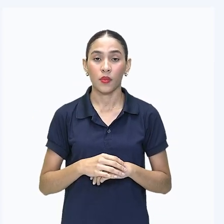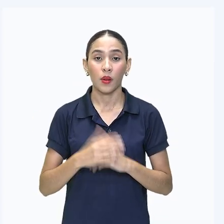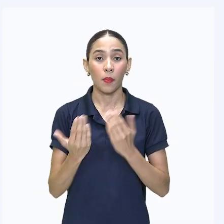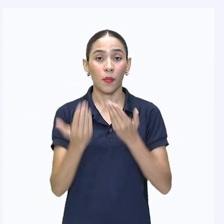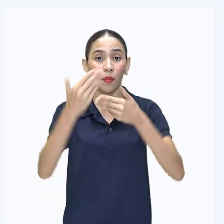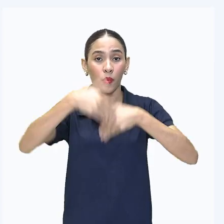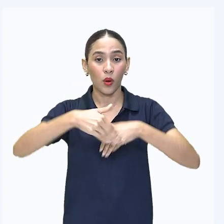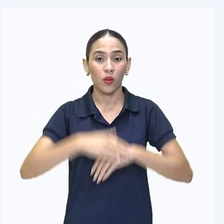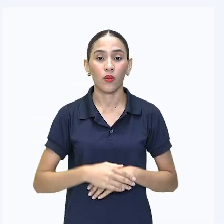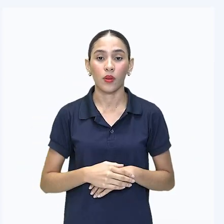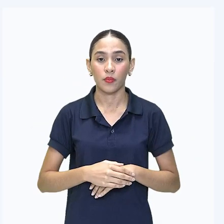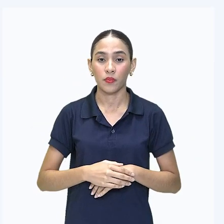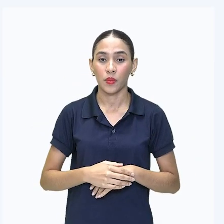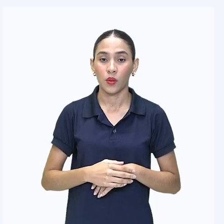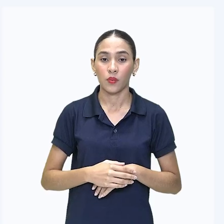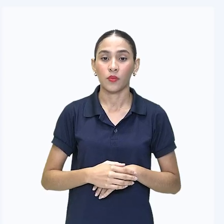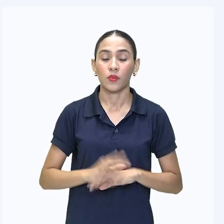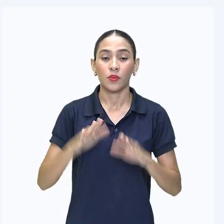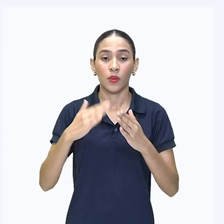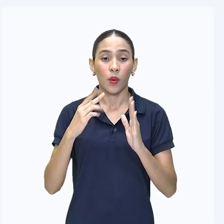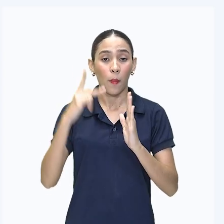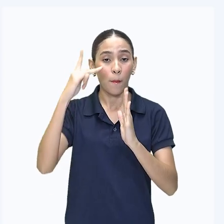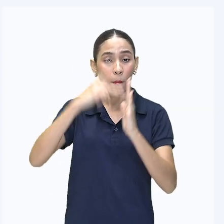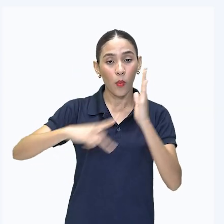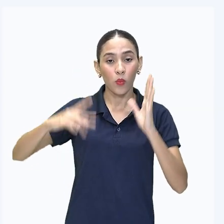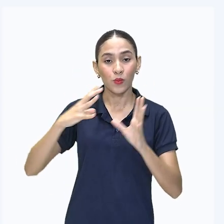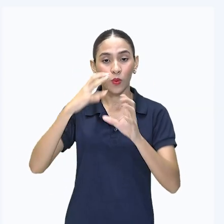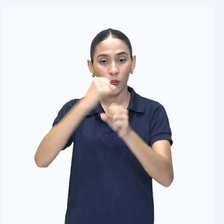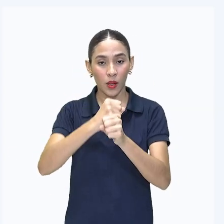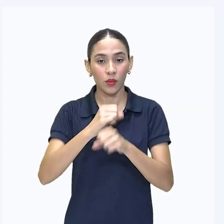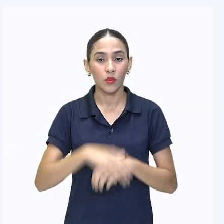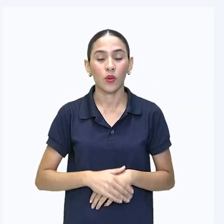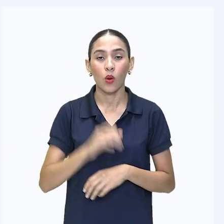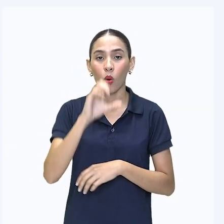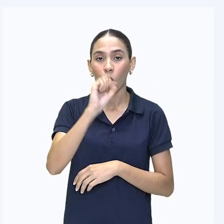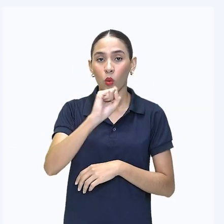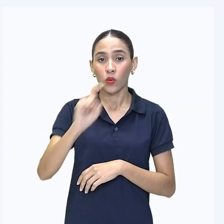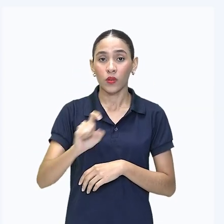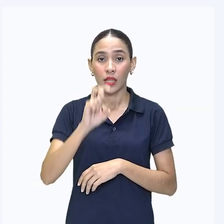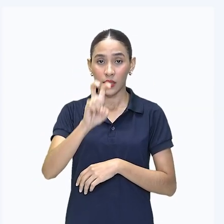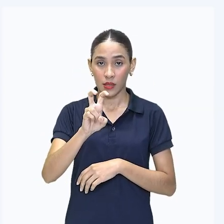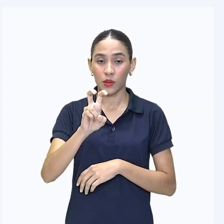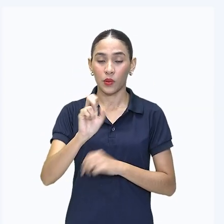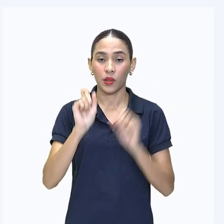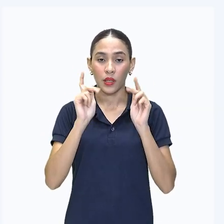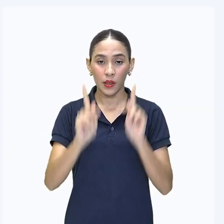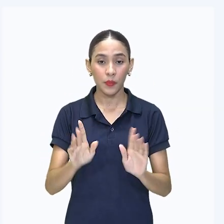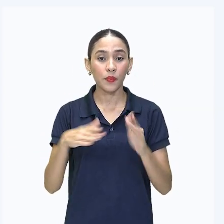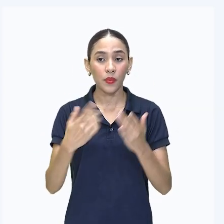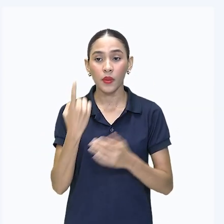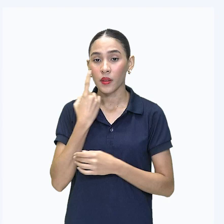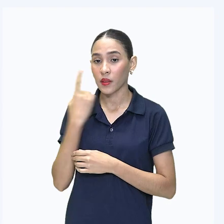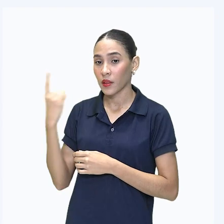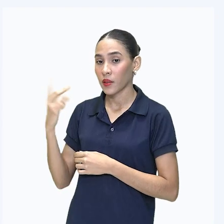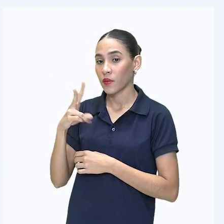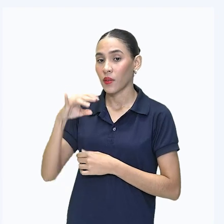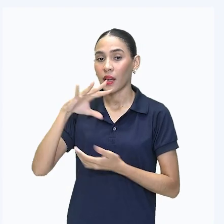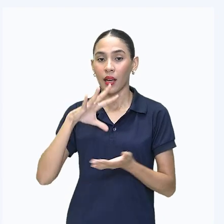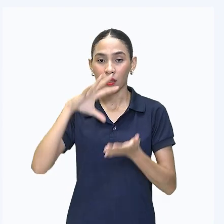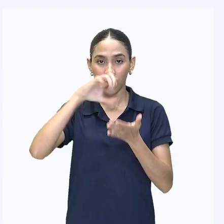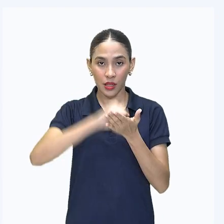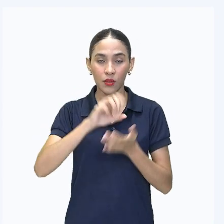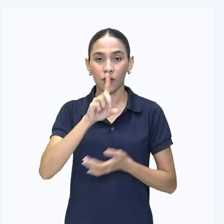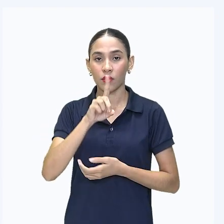fez a autoavaliação com meio ponto. A nota foi 8,5, certo? É essa nota que vai